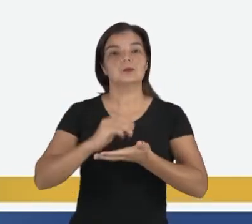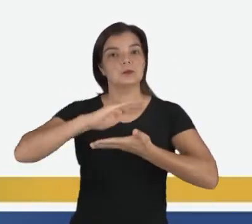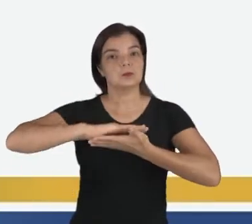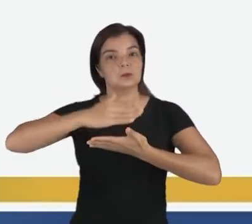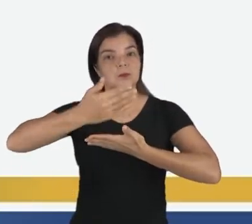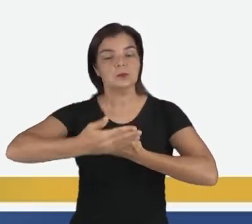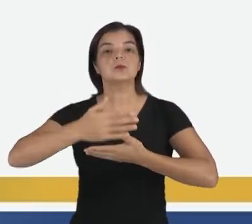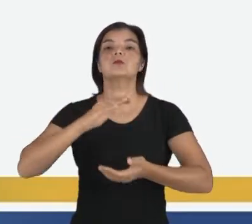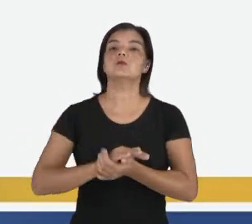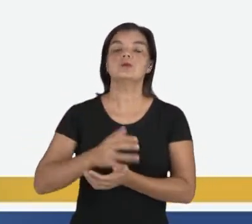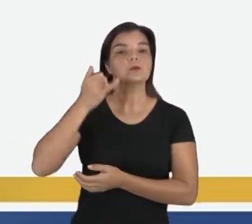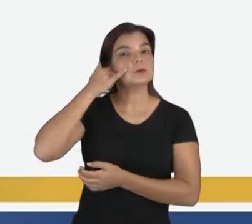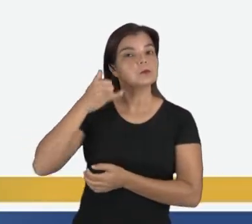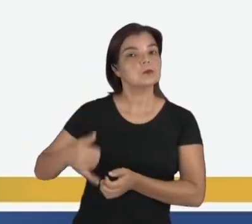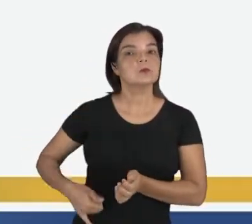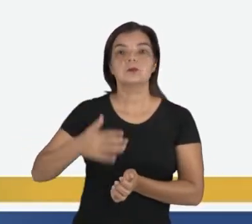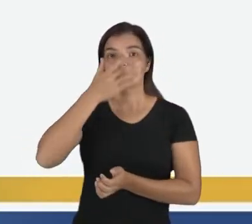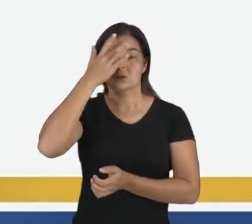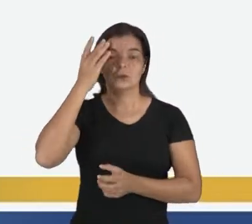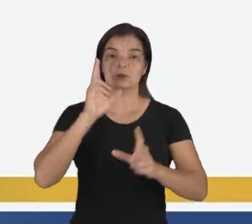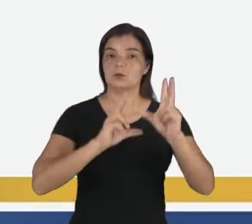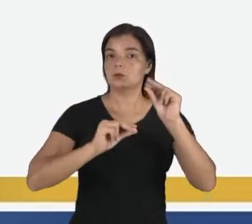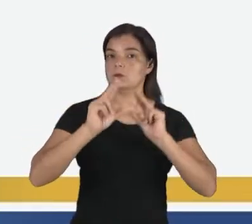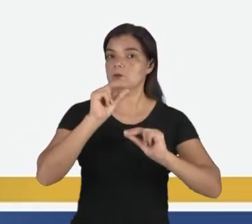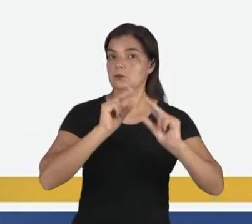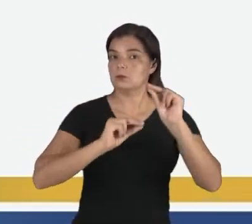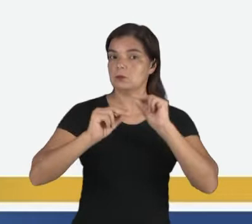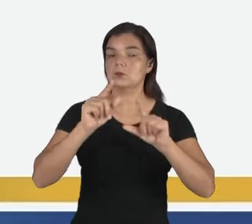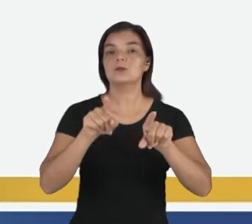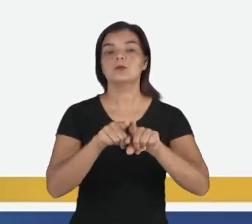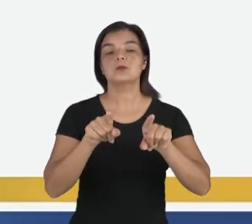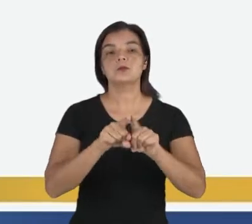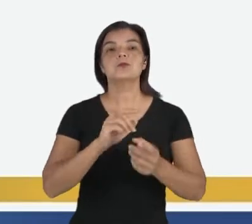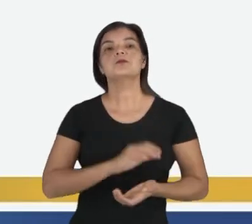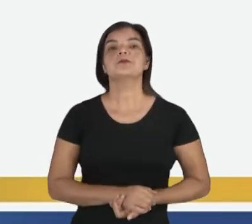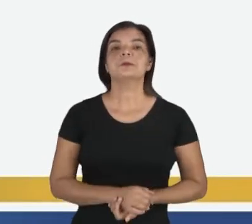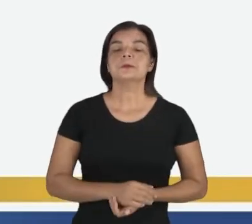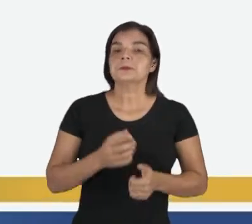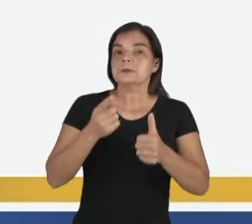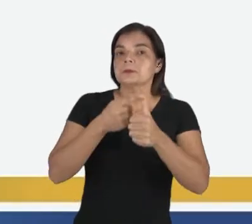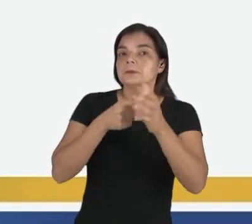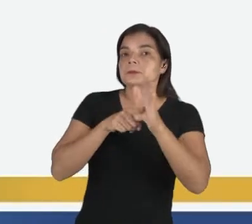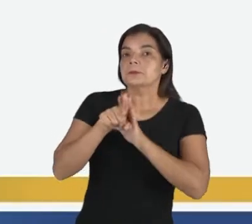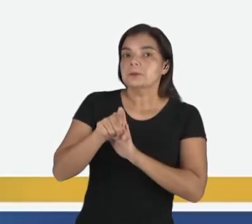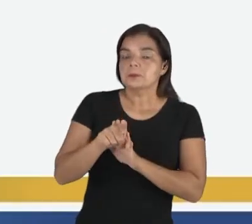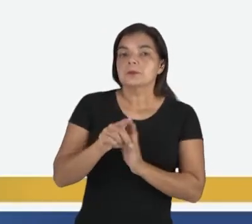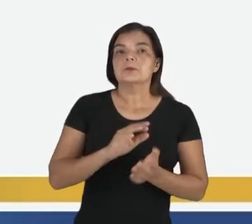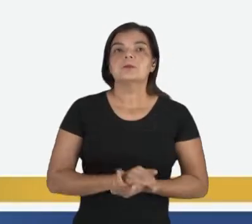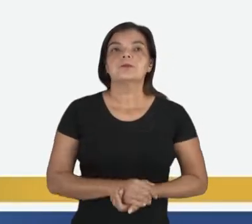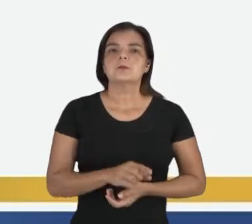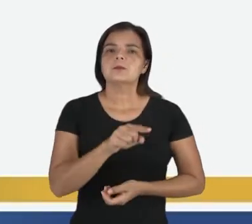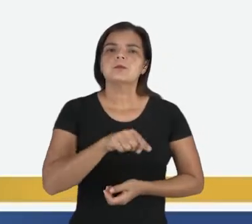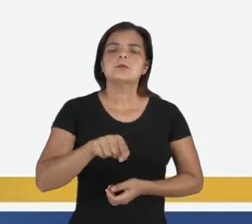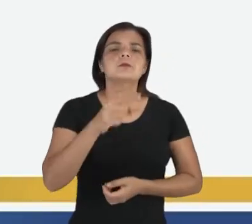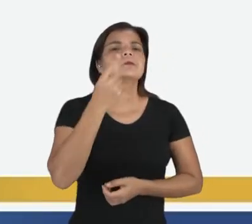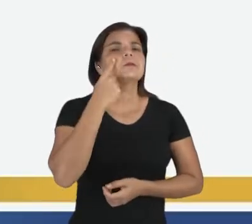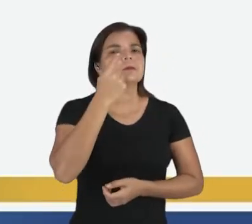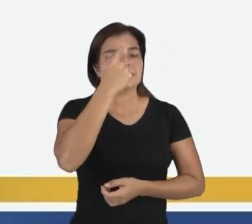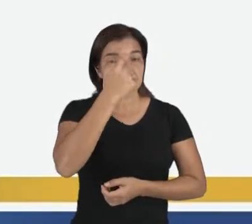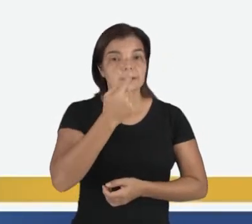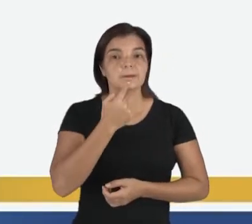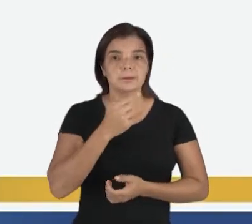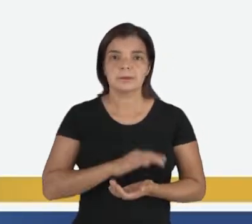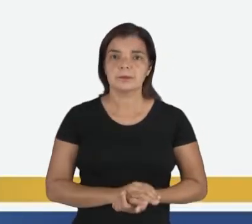notebook, telefone, pessoas conversando. Vamos lá. A primeira pergunta é, o que você vê na